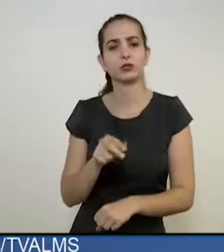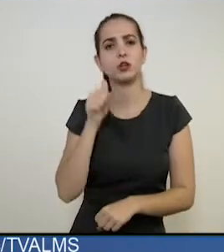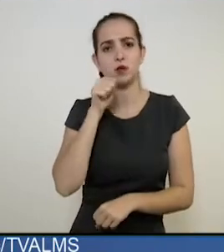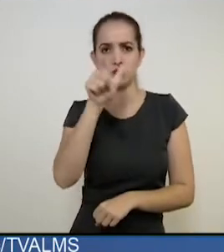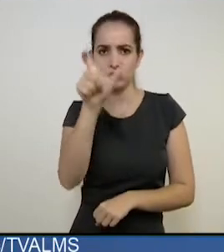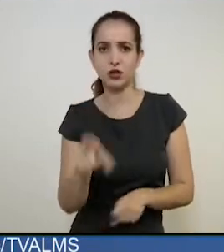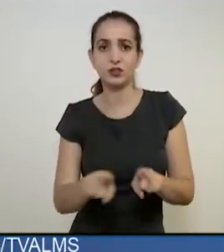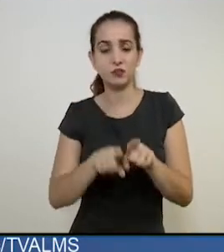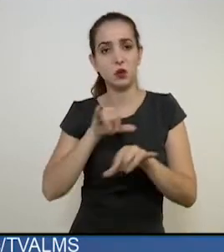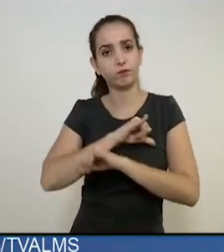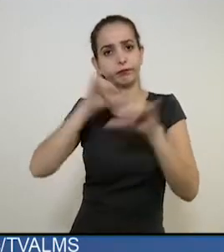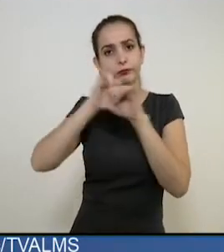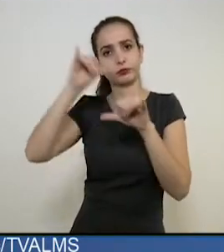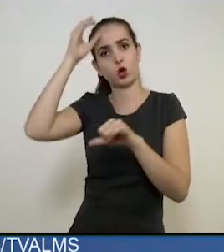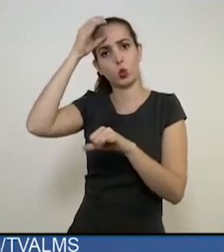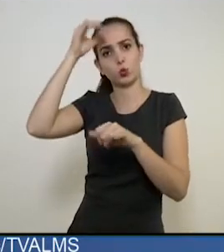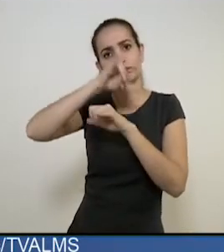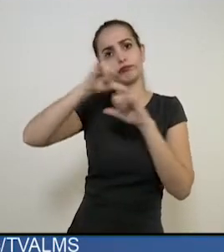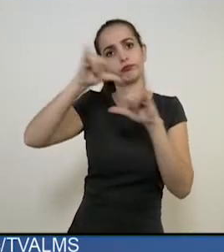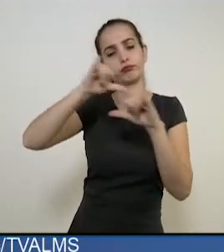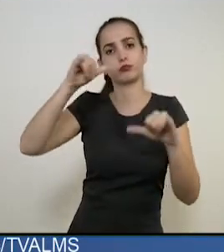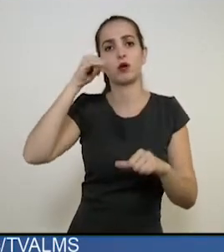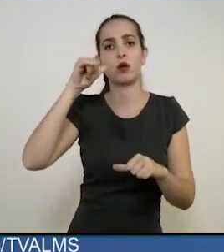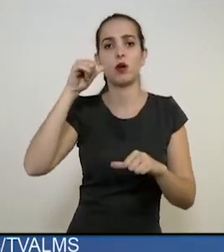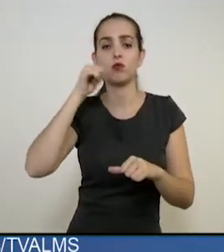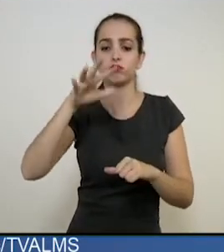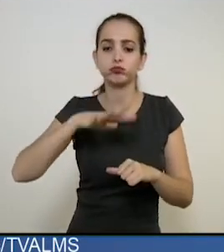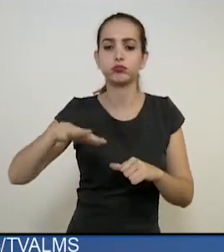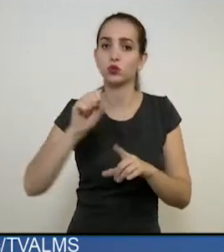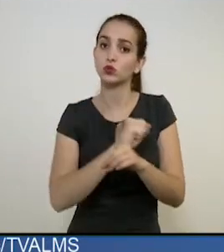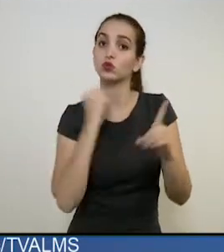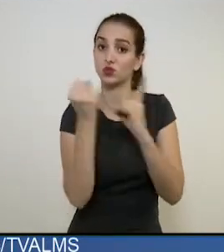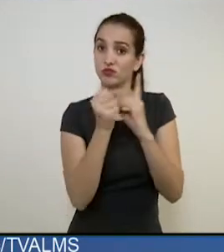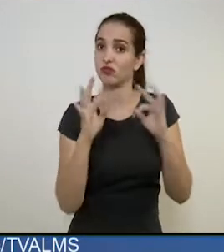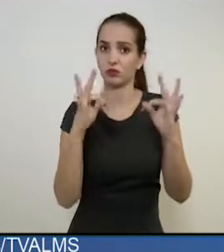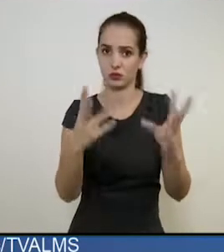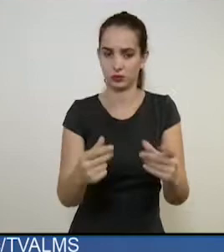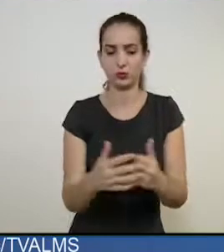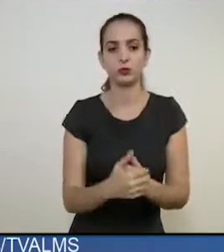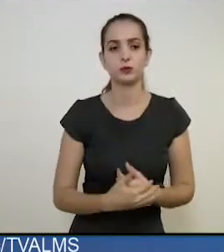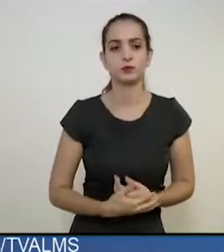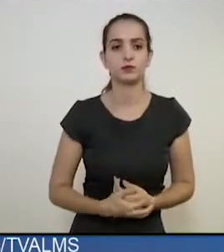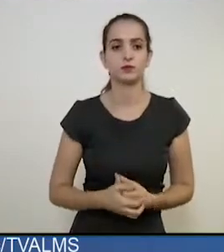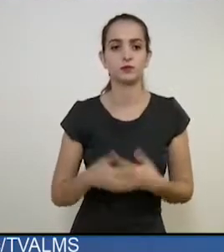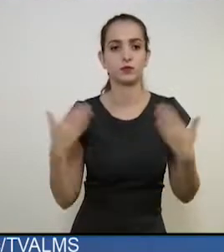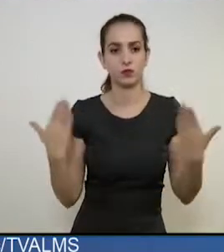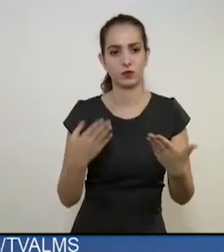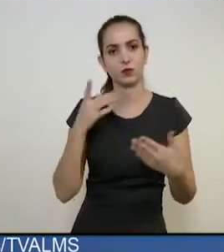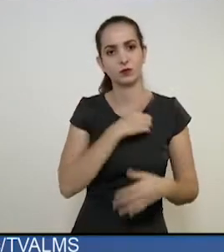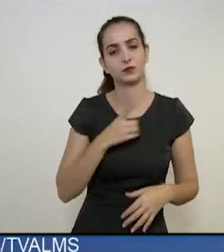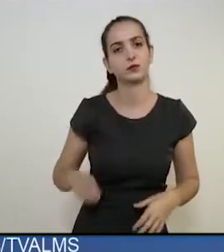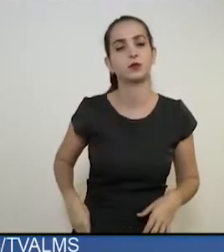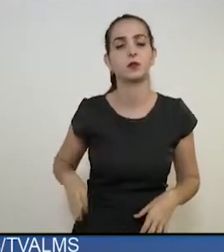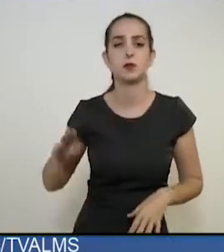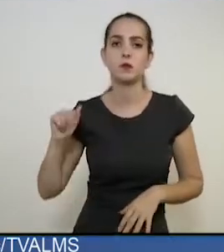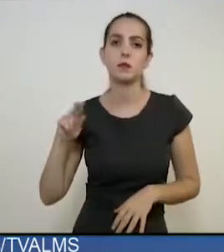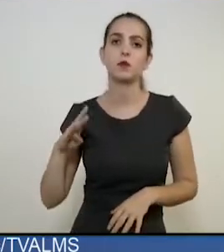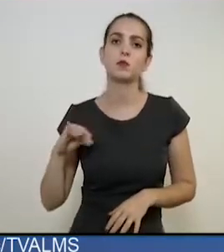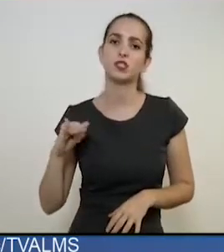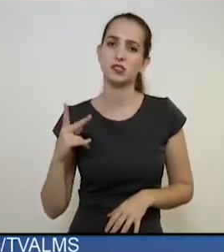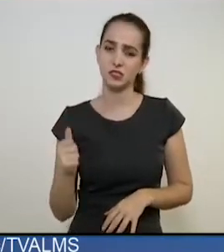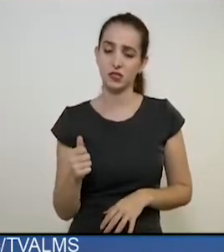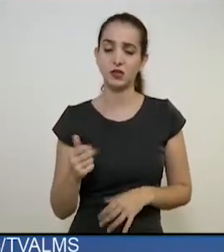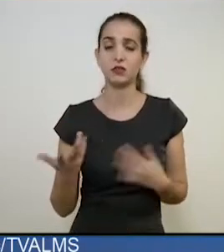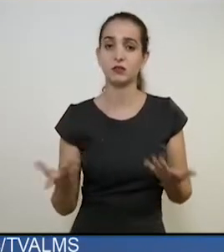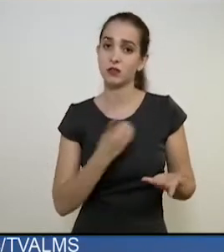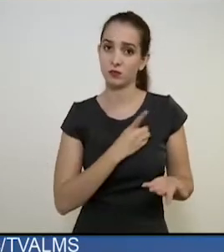de conscientizar a sociedade de um modo geral. Eu concedo uma parte ao deputado Barbosinha. Deputada Mara